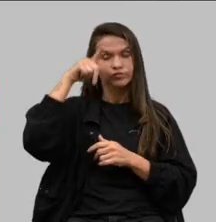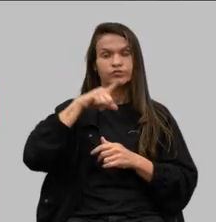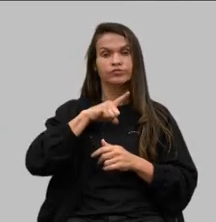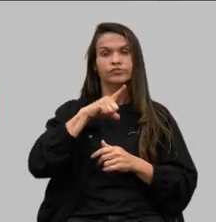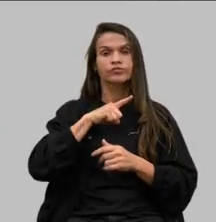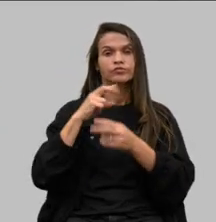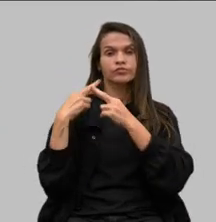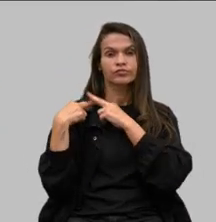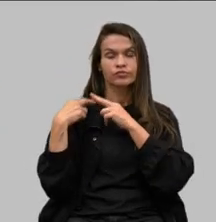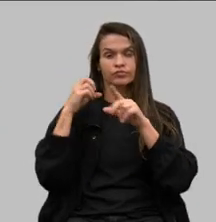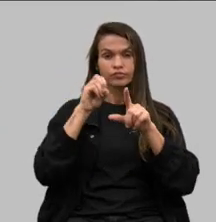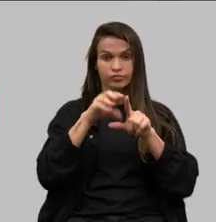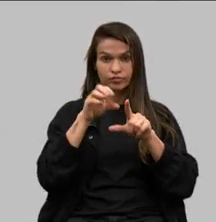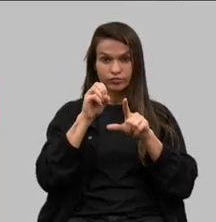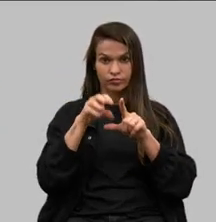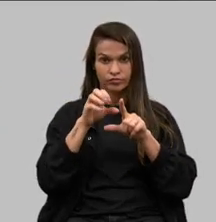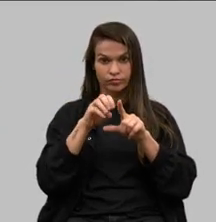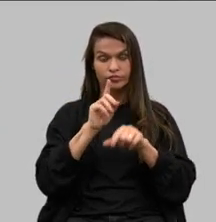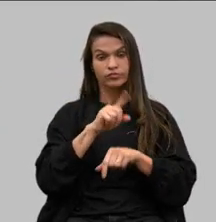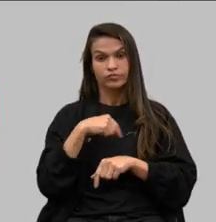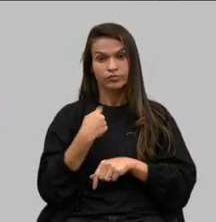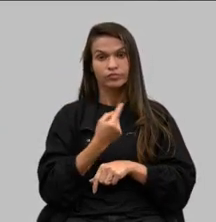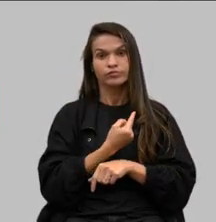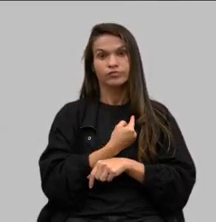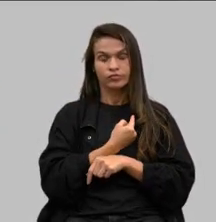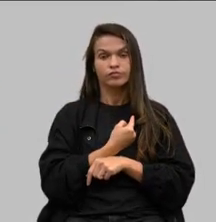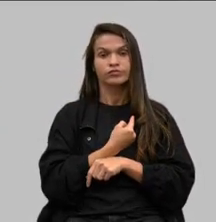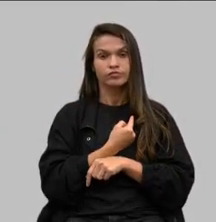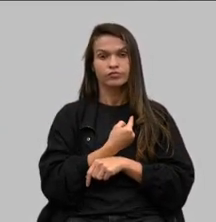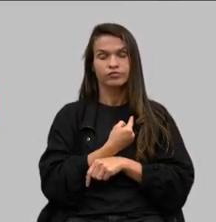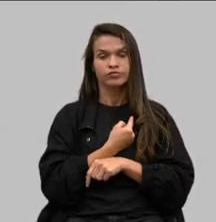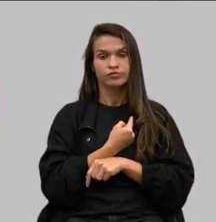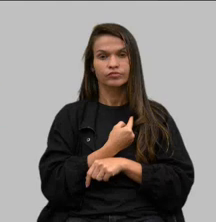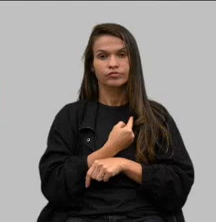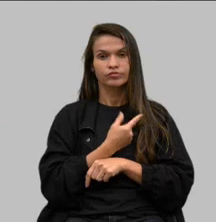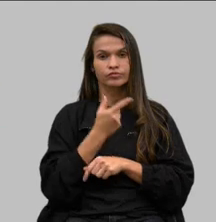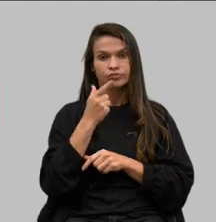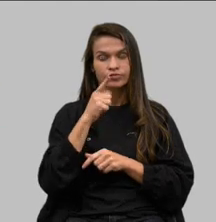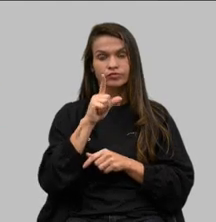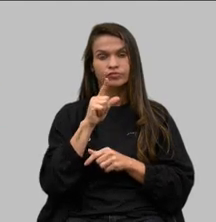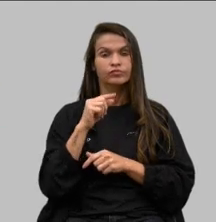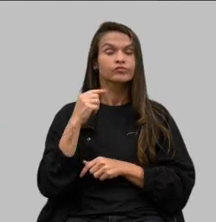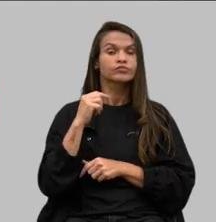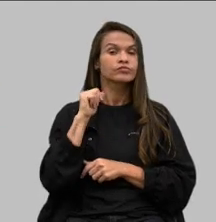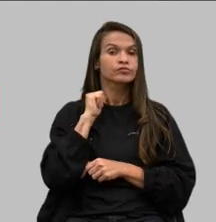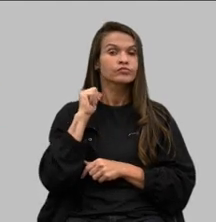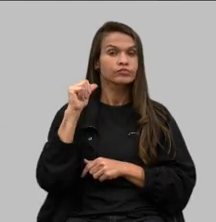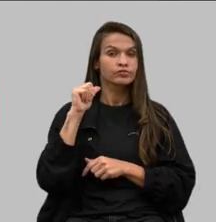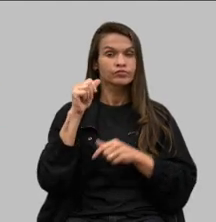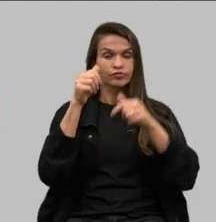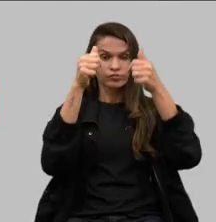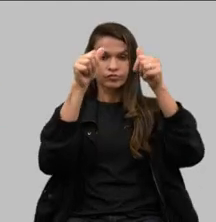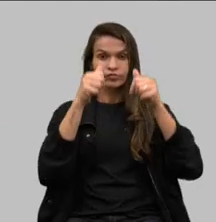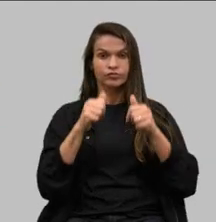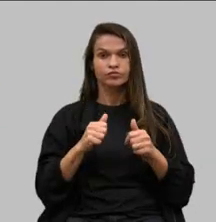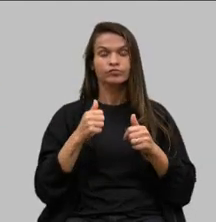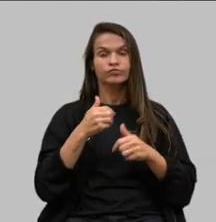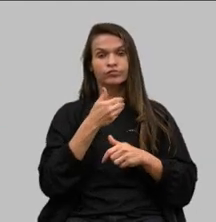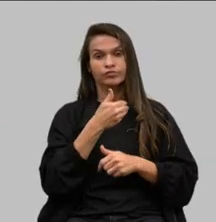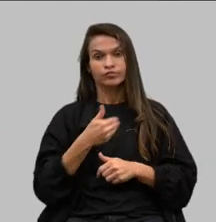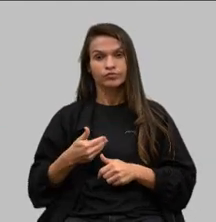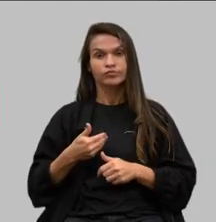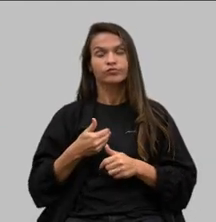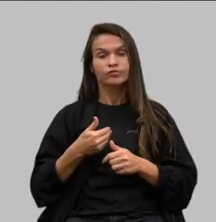licenciar então nós lançamos né agora em abriu um painel público com relação dos municípios que